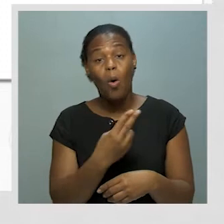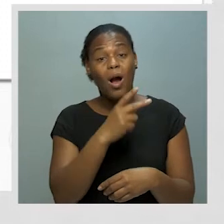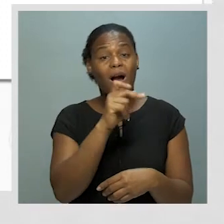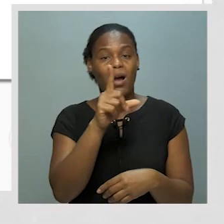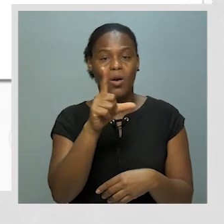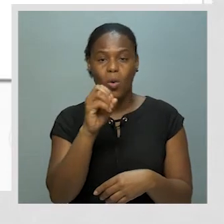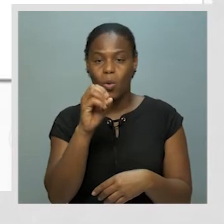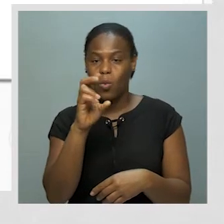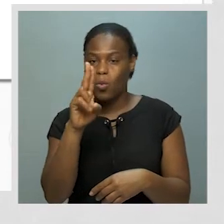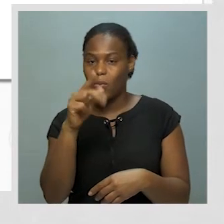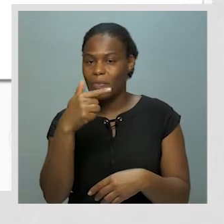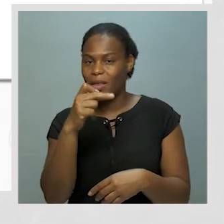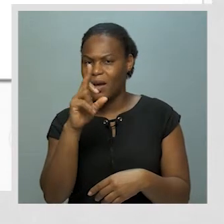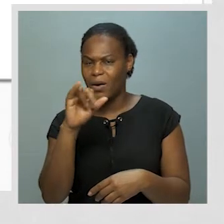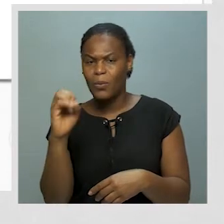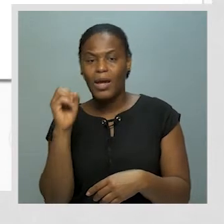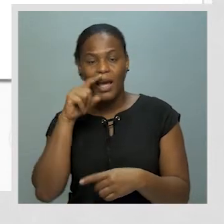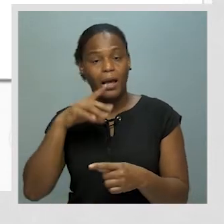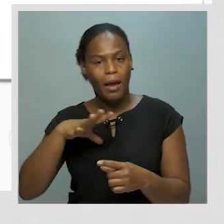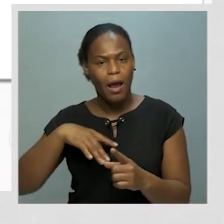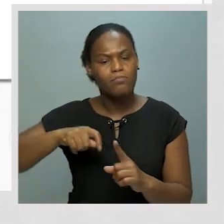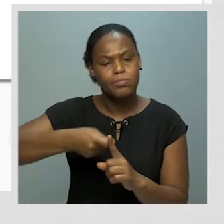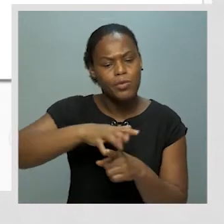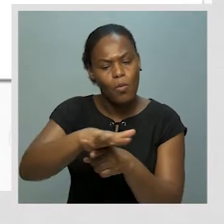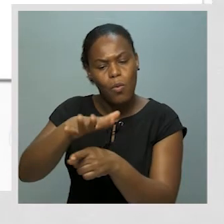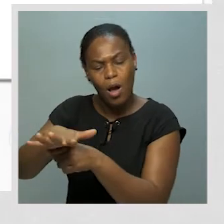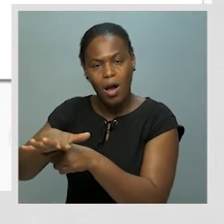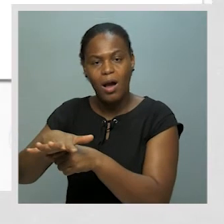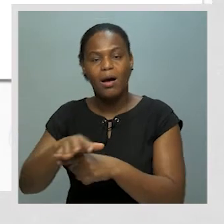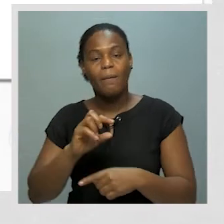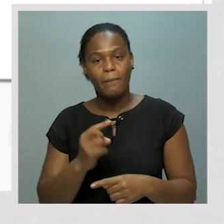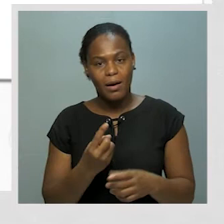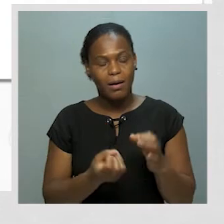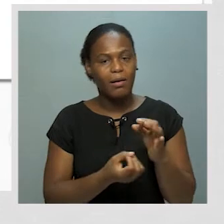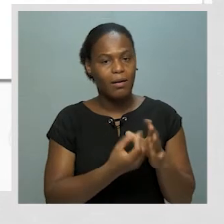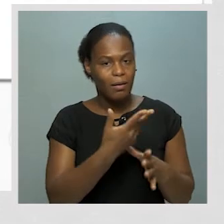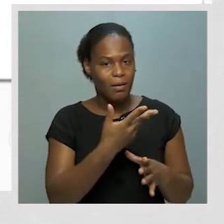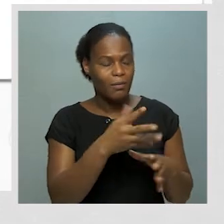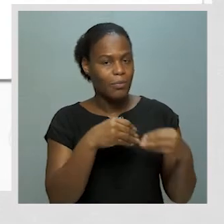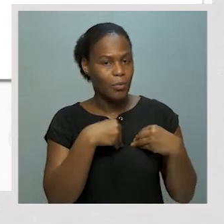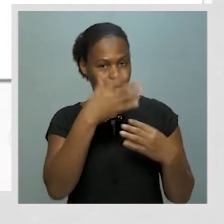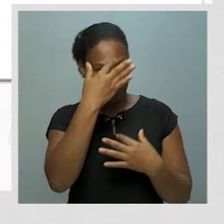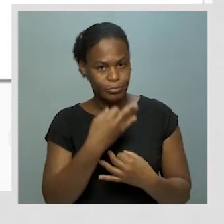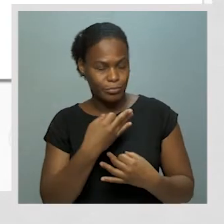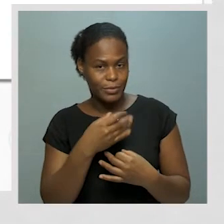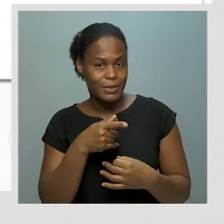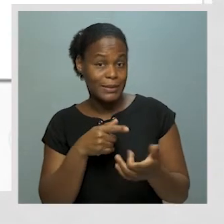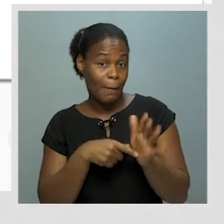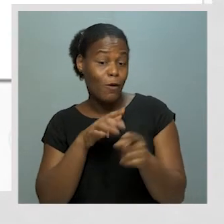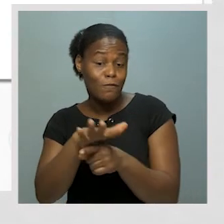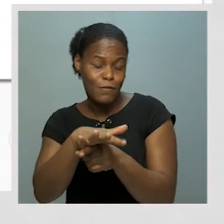emissor tenta convencer ou persuadir, levando-o a adotar este ou aquele